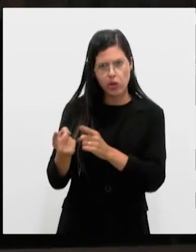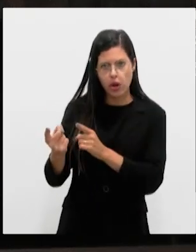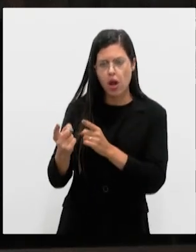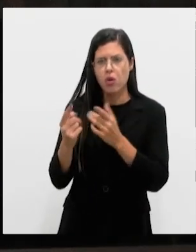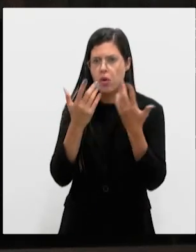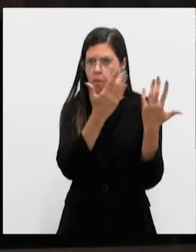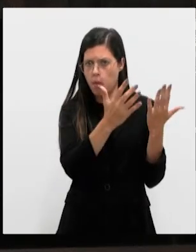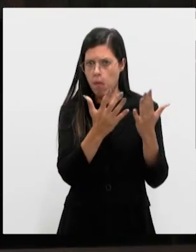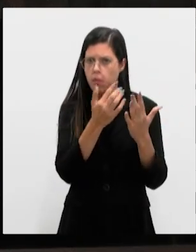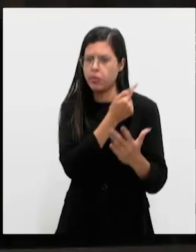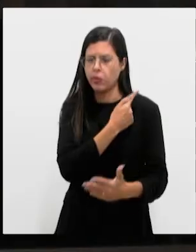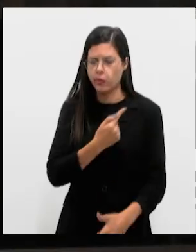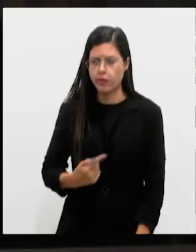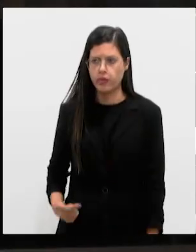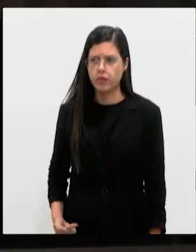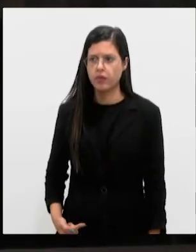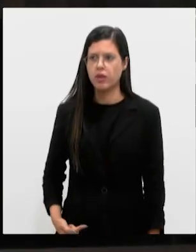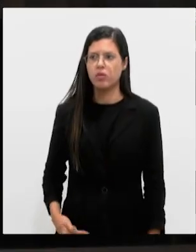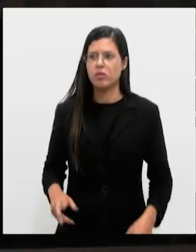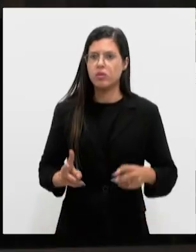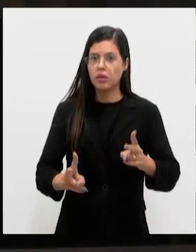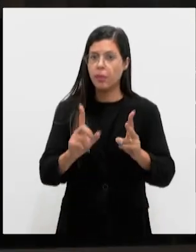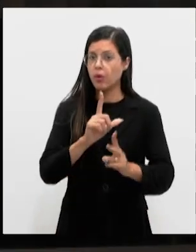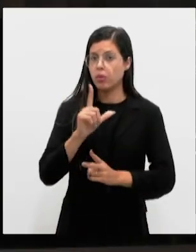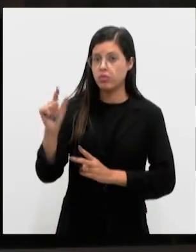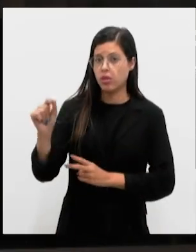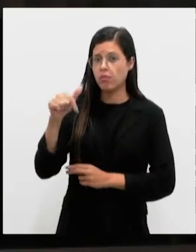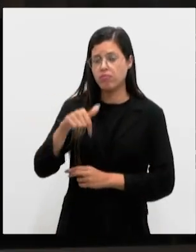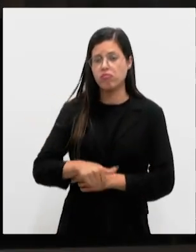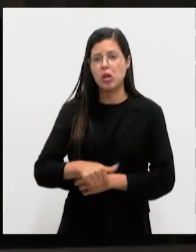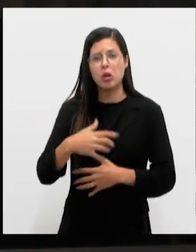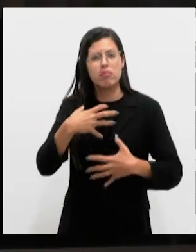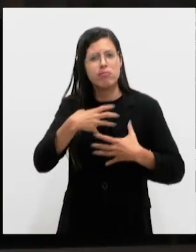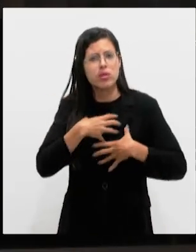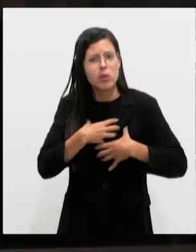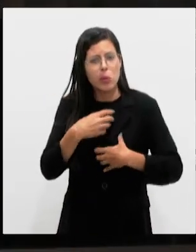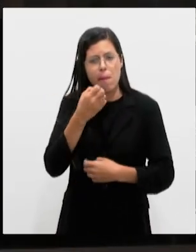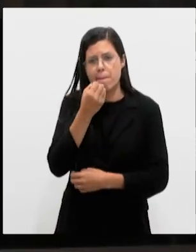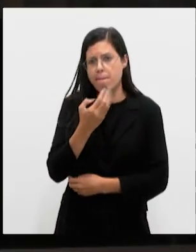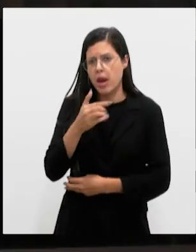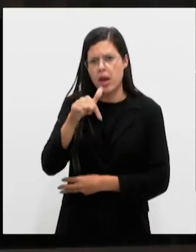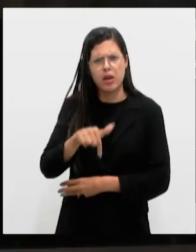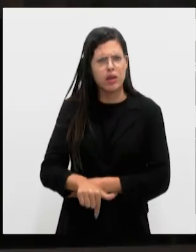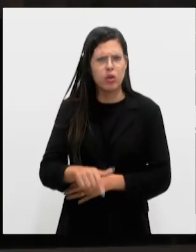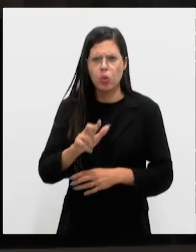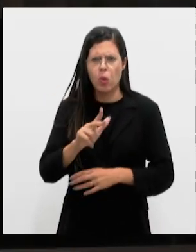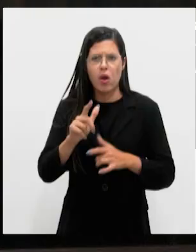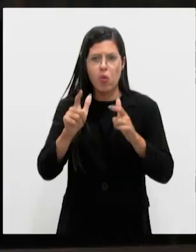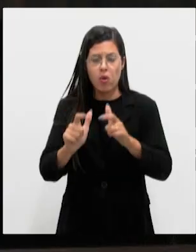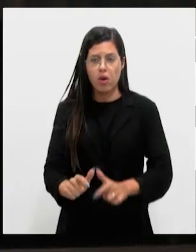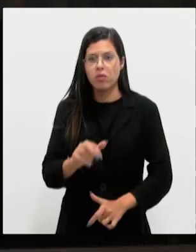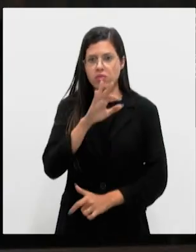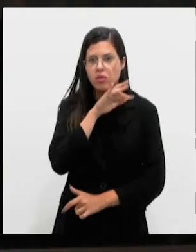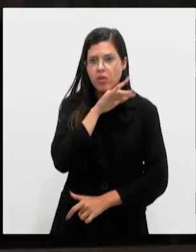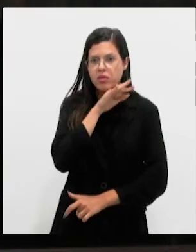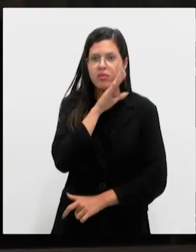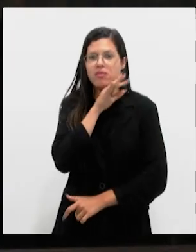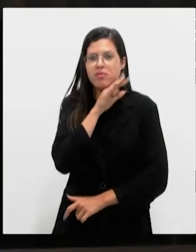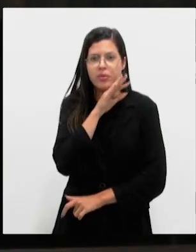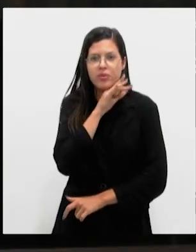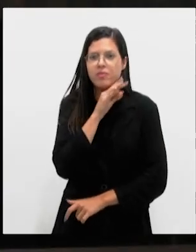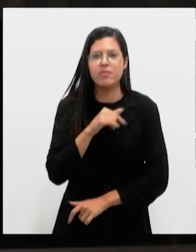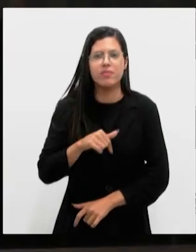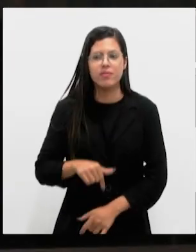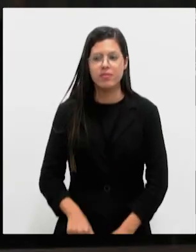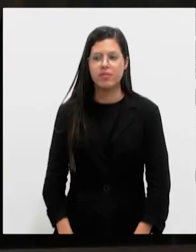governo. Toda vez que eu saio daqui, eu saio bem energizado. Isso aqui não é um ambiente ruim, não é um ambiente